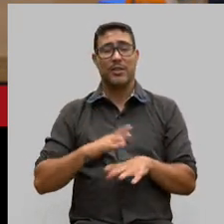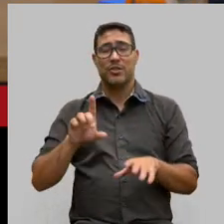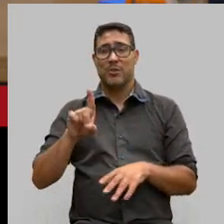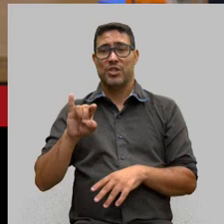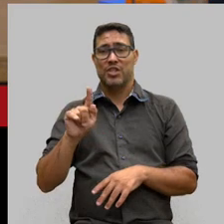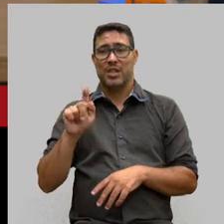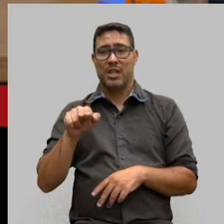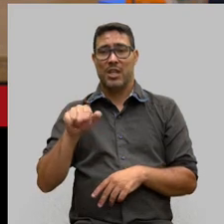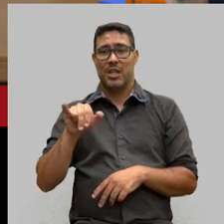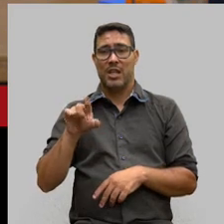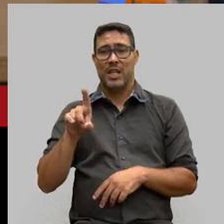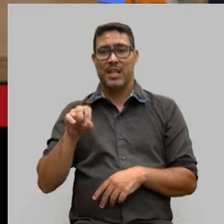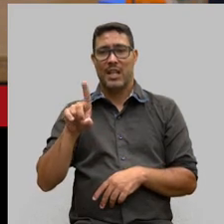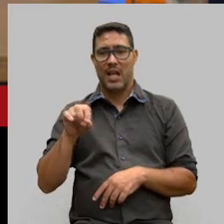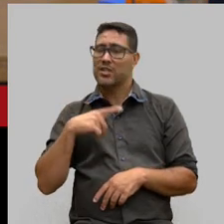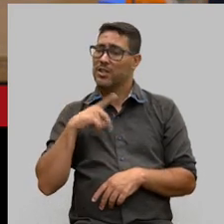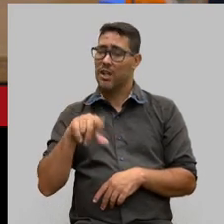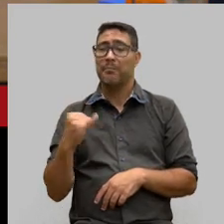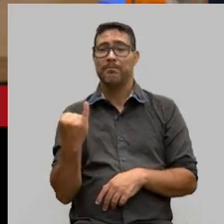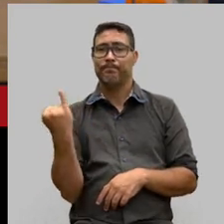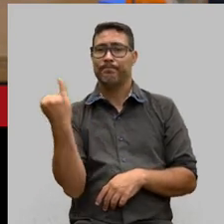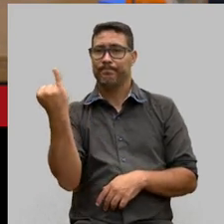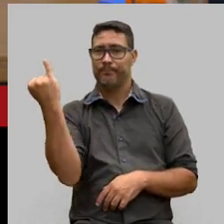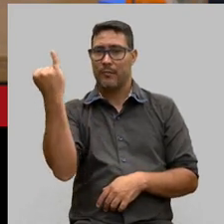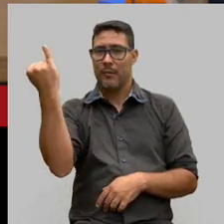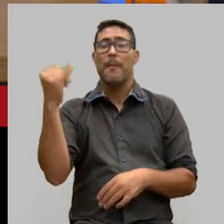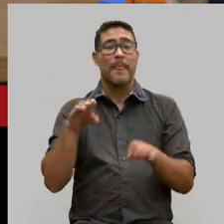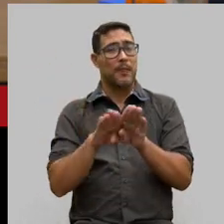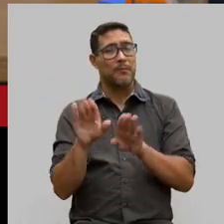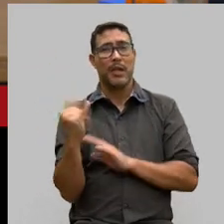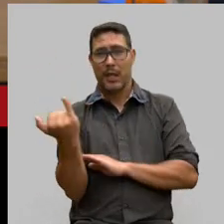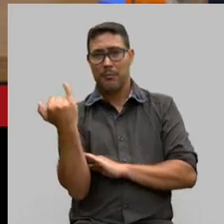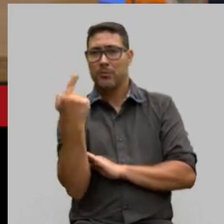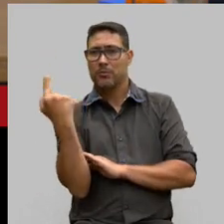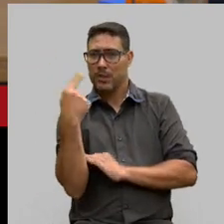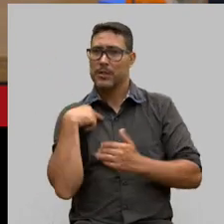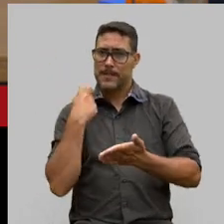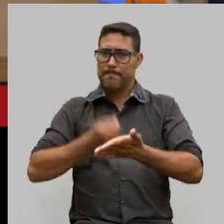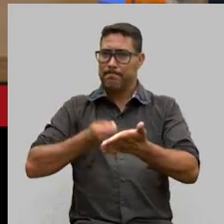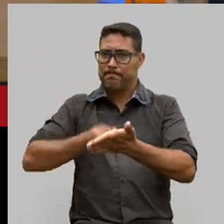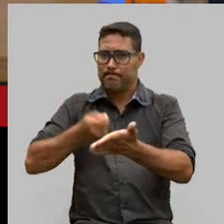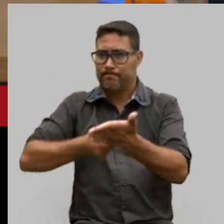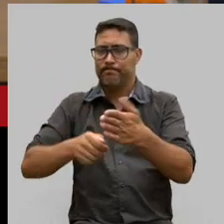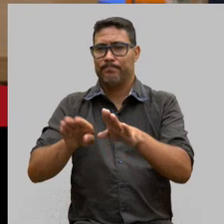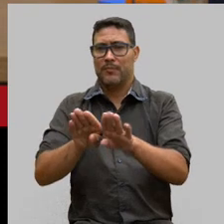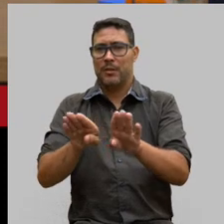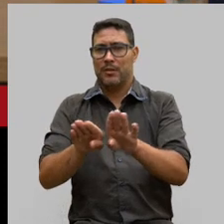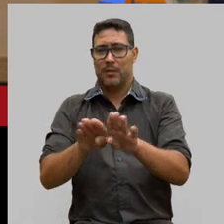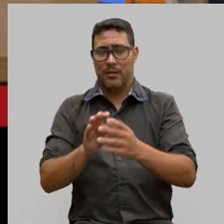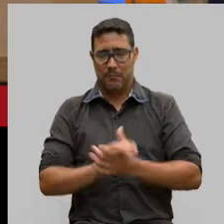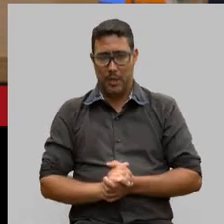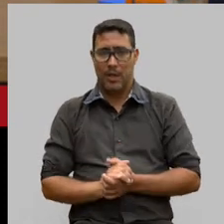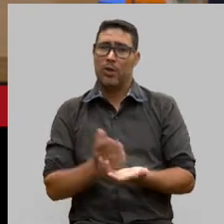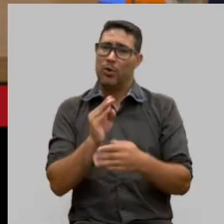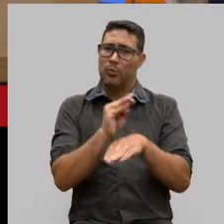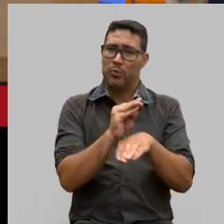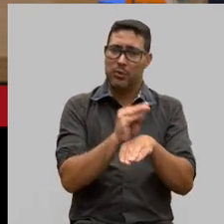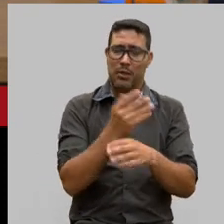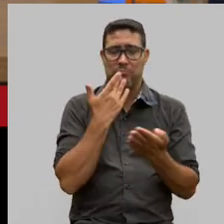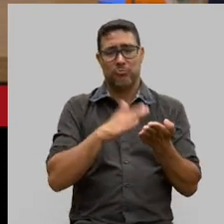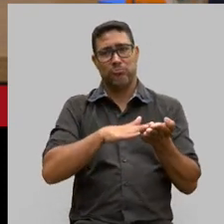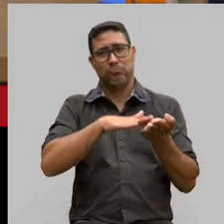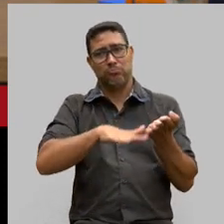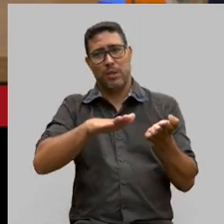que é muito importante importante também a gente cobrar aqui e os cuidados com as crianças com